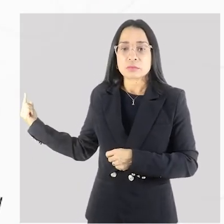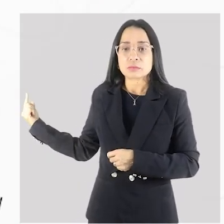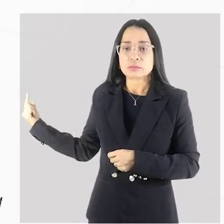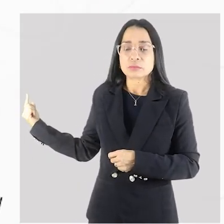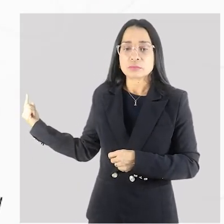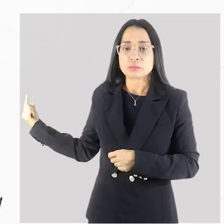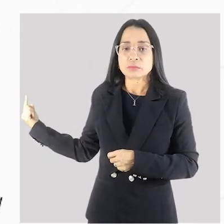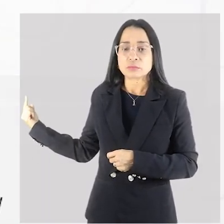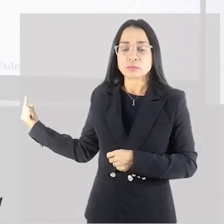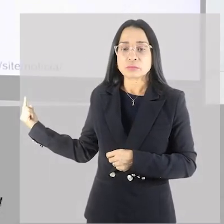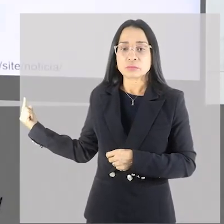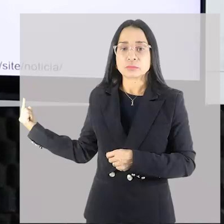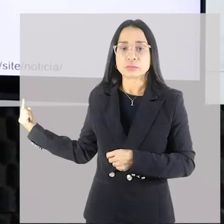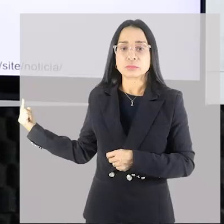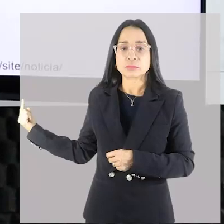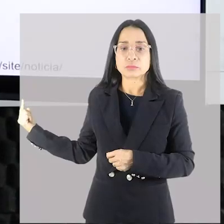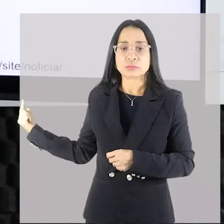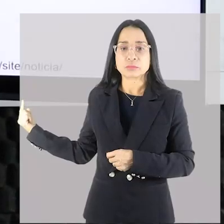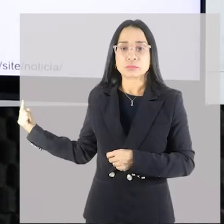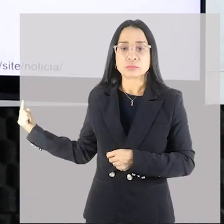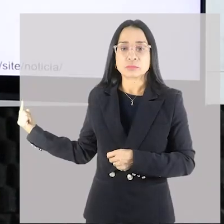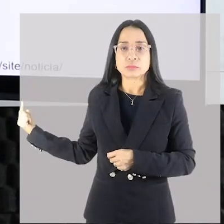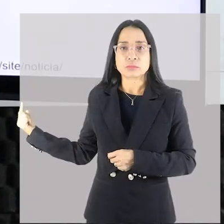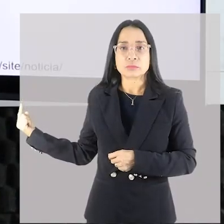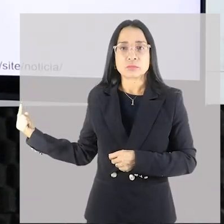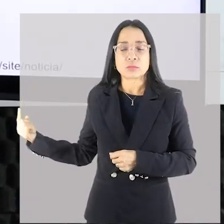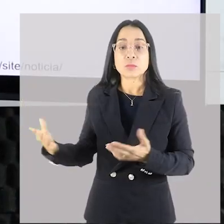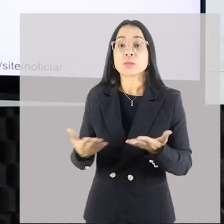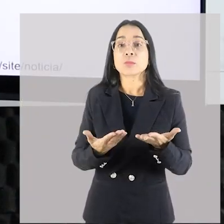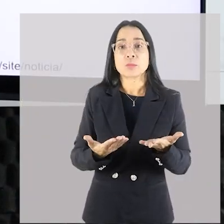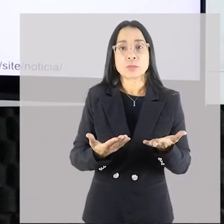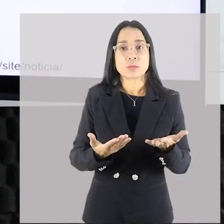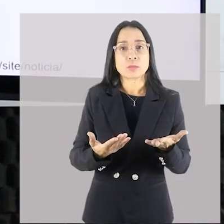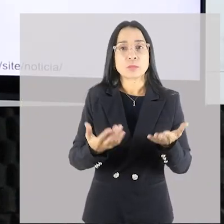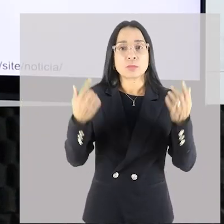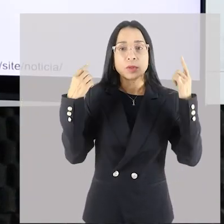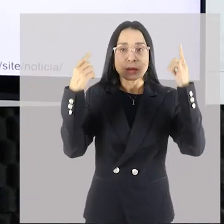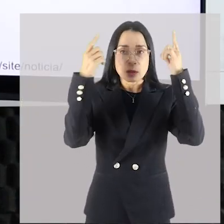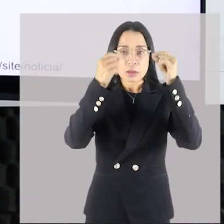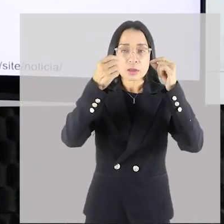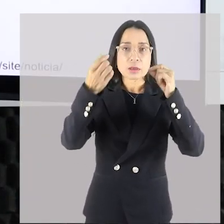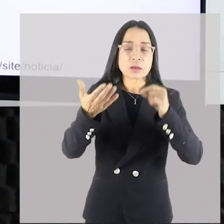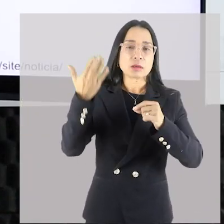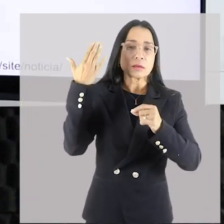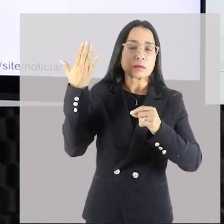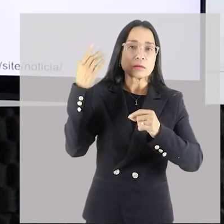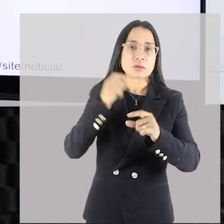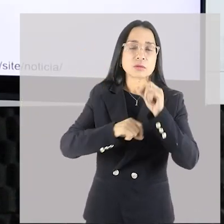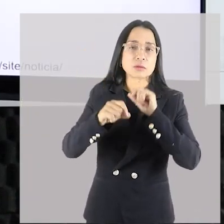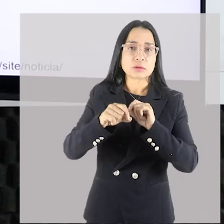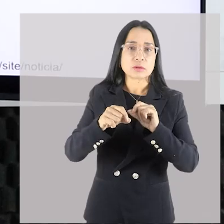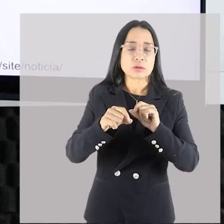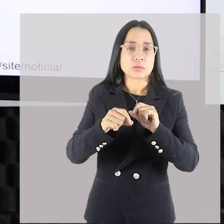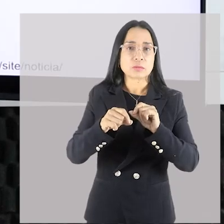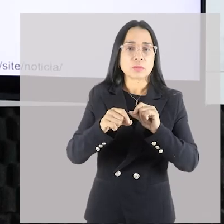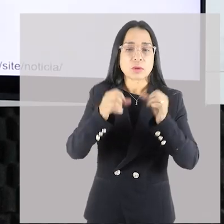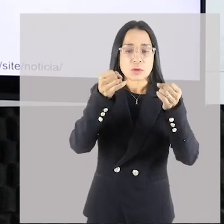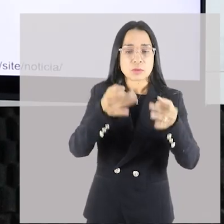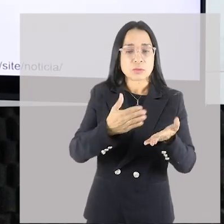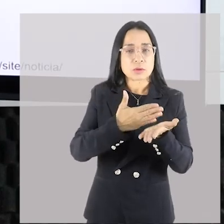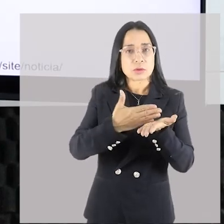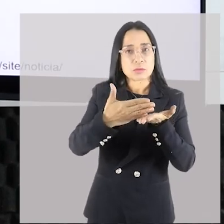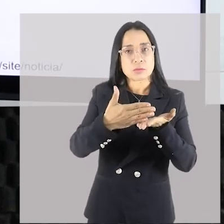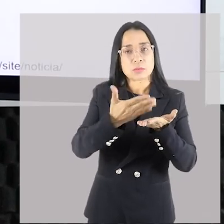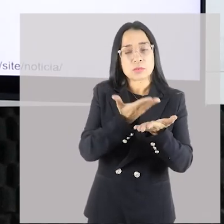e os jogos disputados na Era Moderna. Lá na Grécia Antiga, como eu falei no começo da aula, era